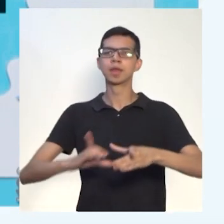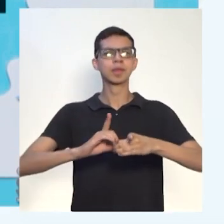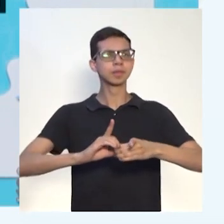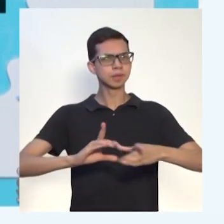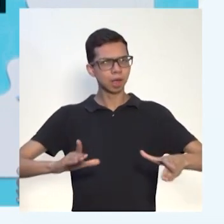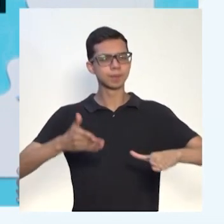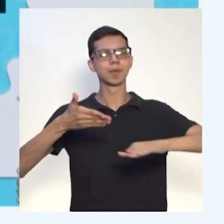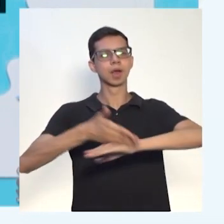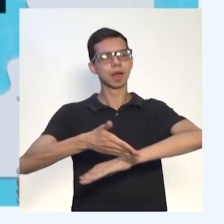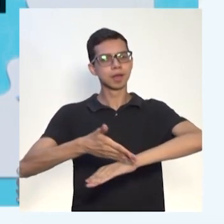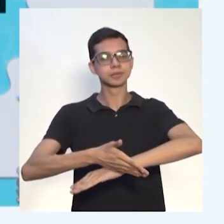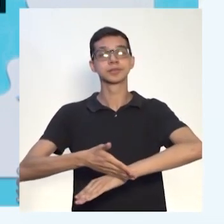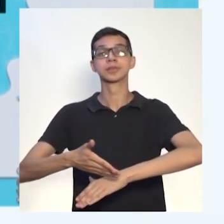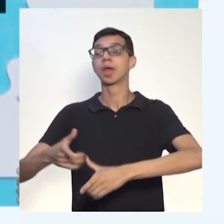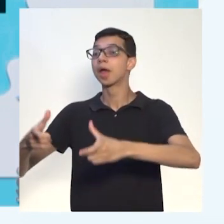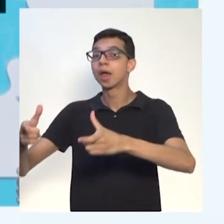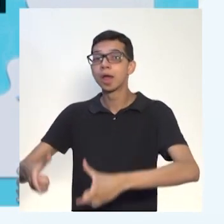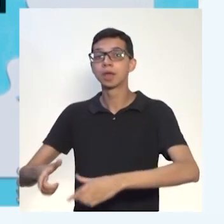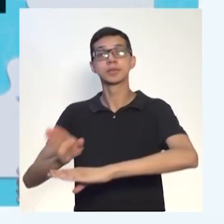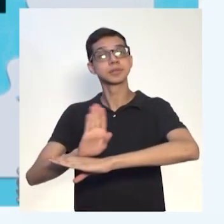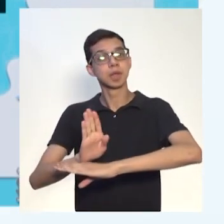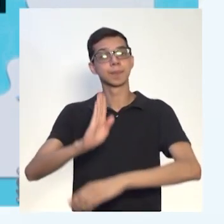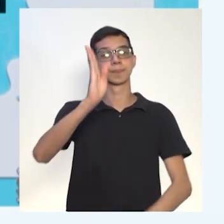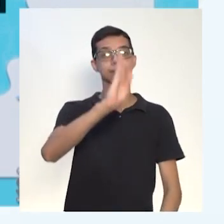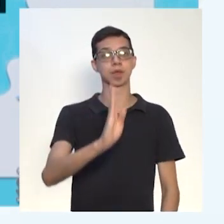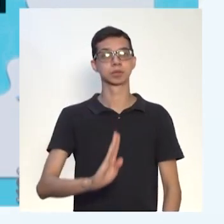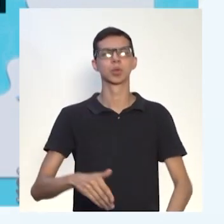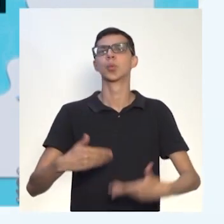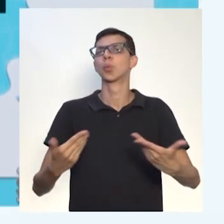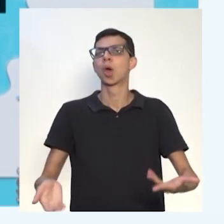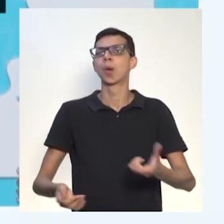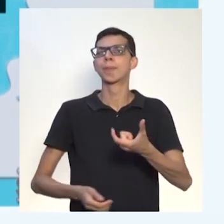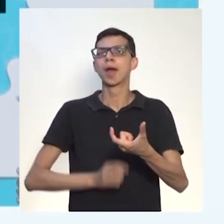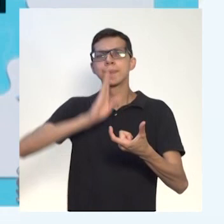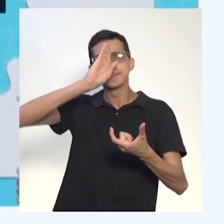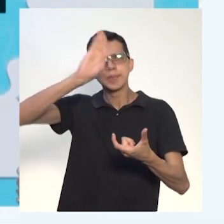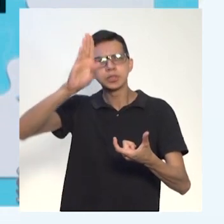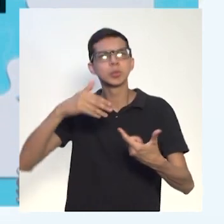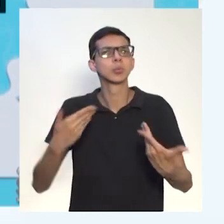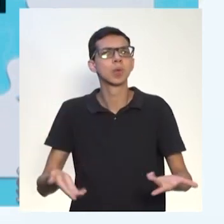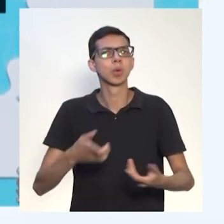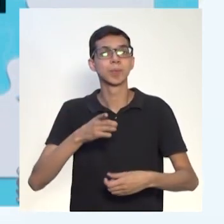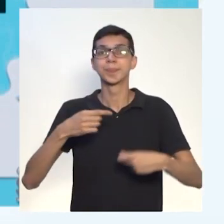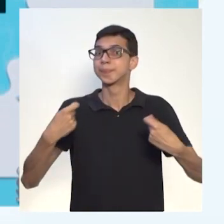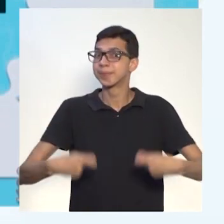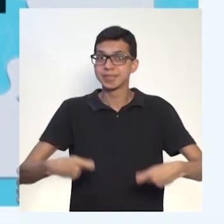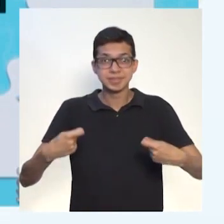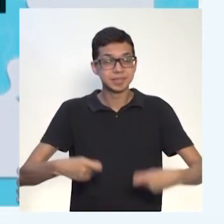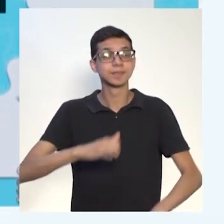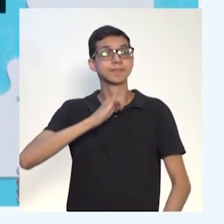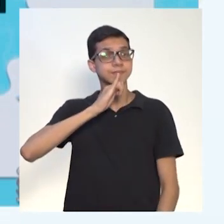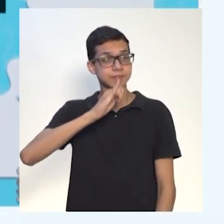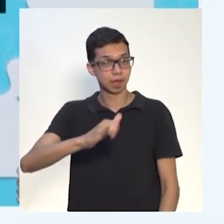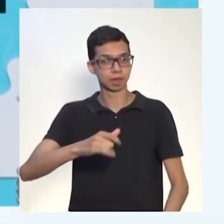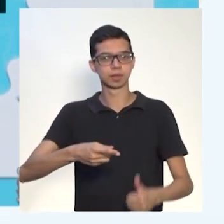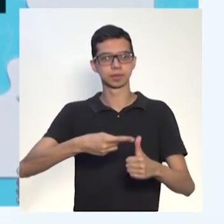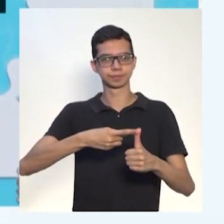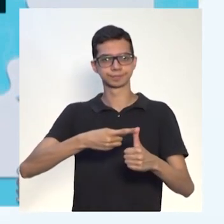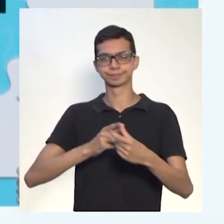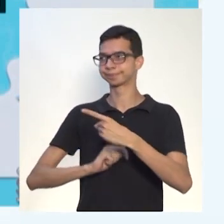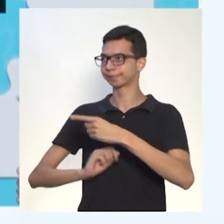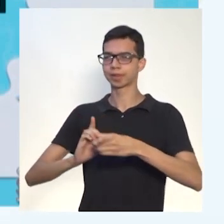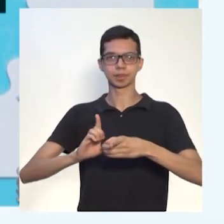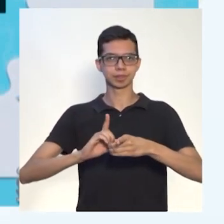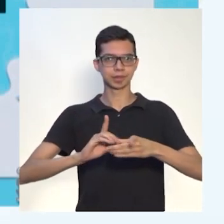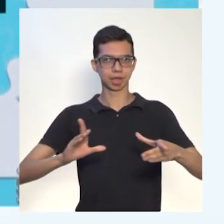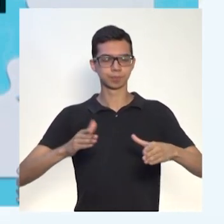Democratização do acesso no Brasil. Quais são as palavras-chave? Quais são aquelas que eu preciso falar no meu texto? Democratização,